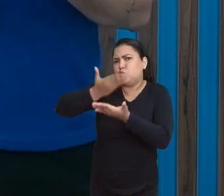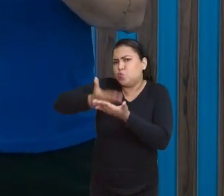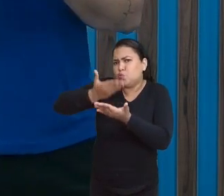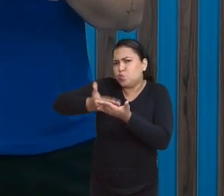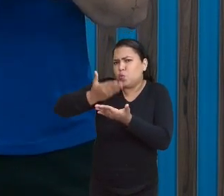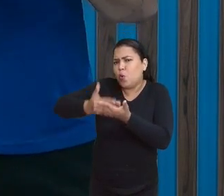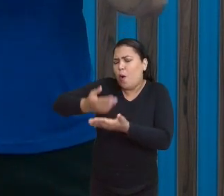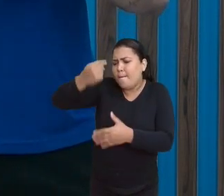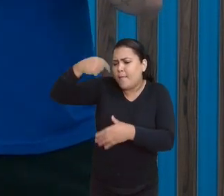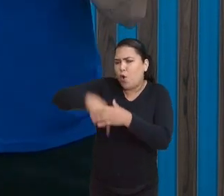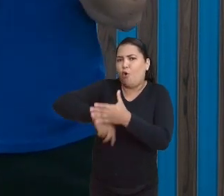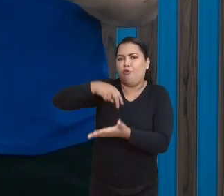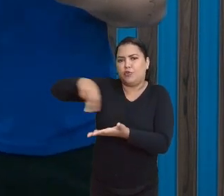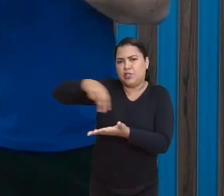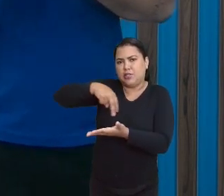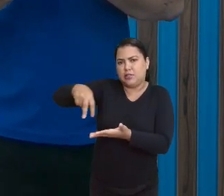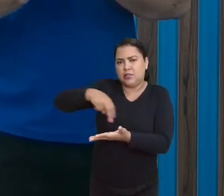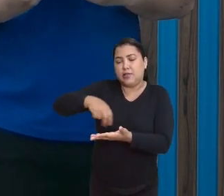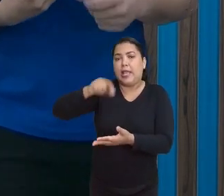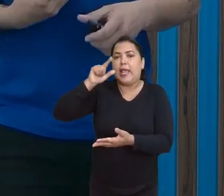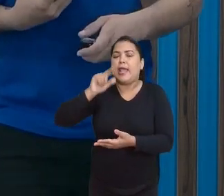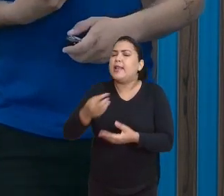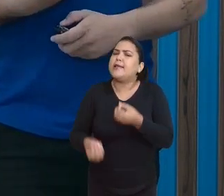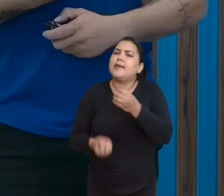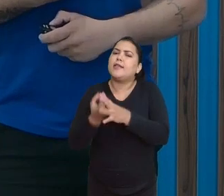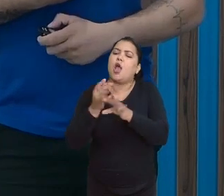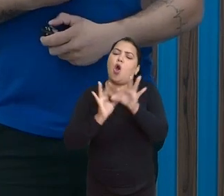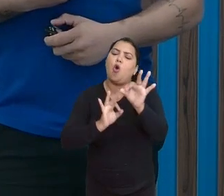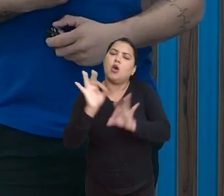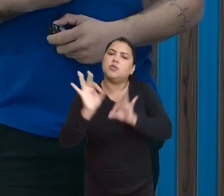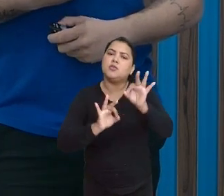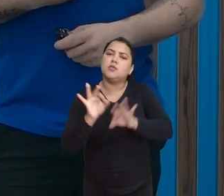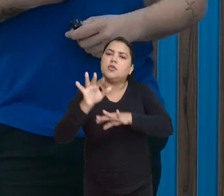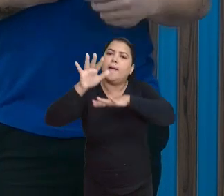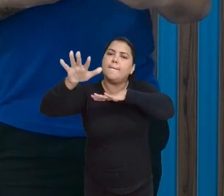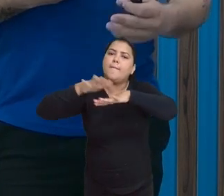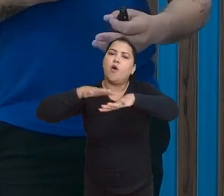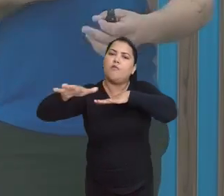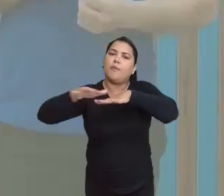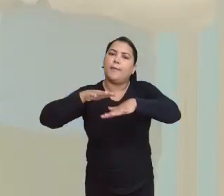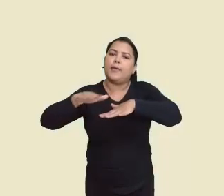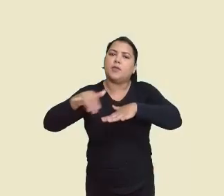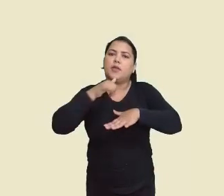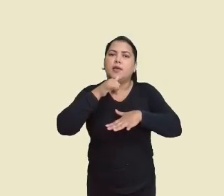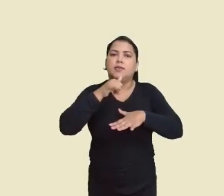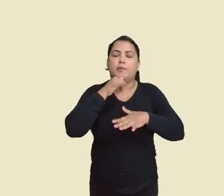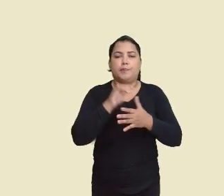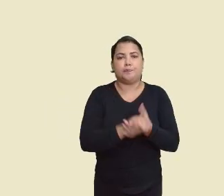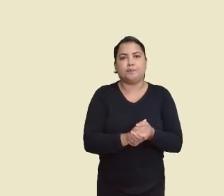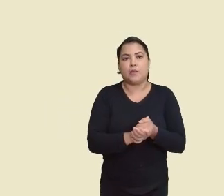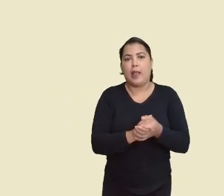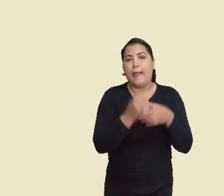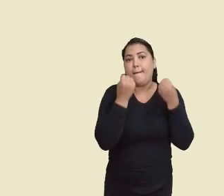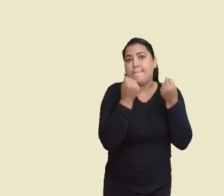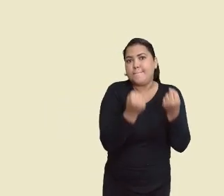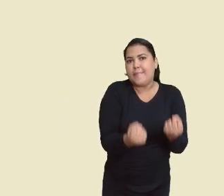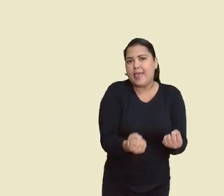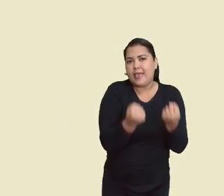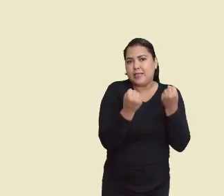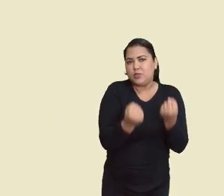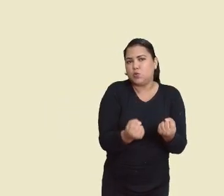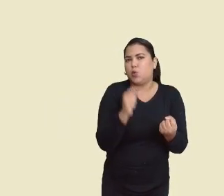organiza essa qualidade do movimento em peso, né, que é um